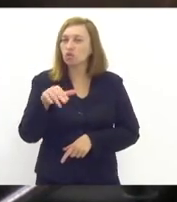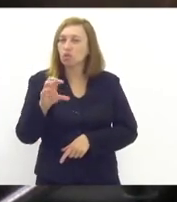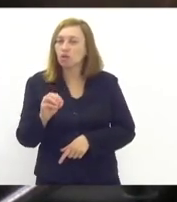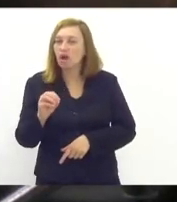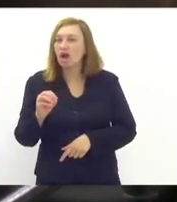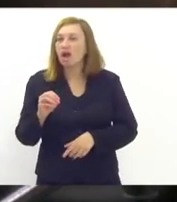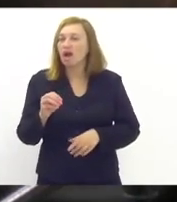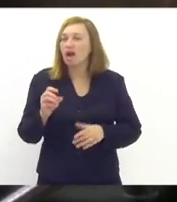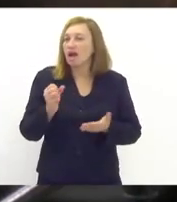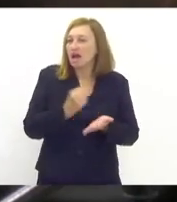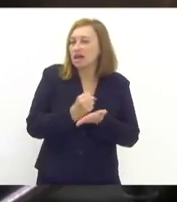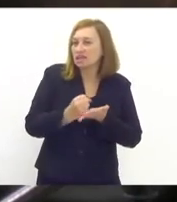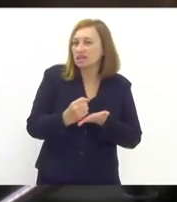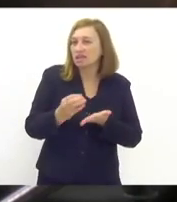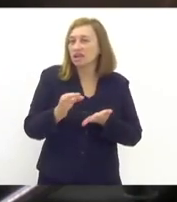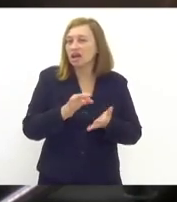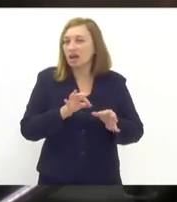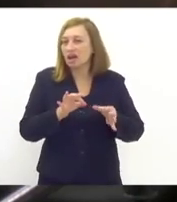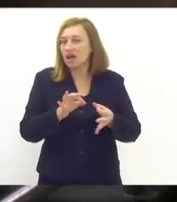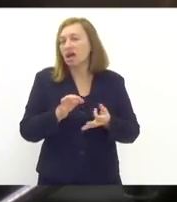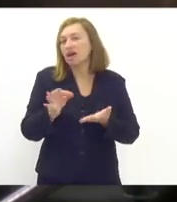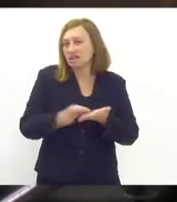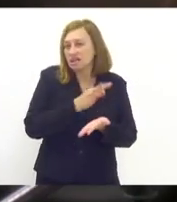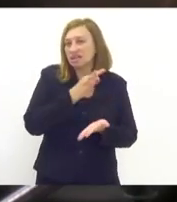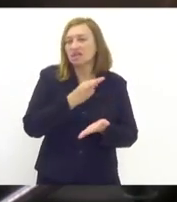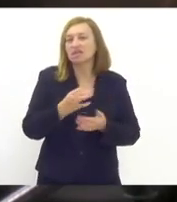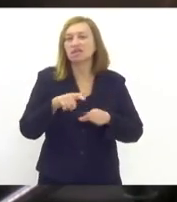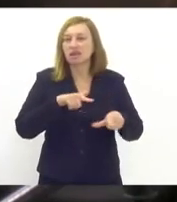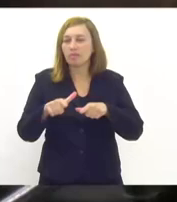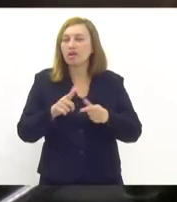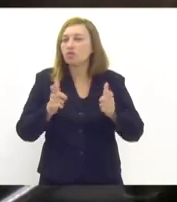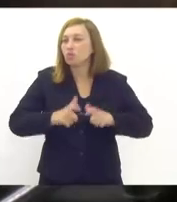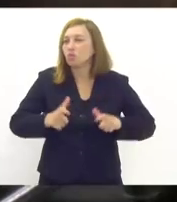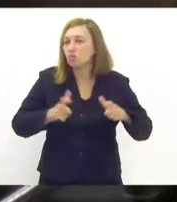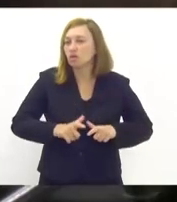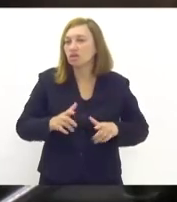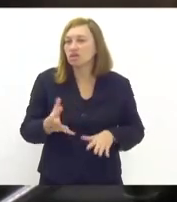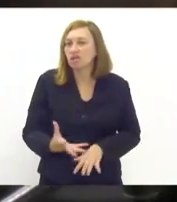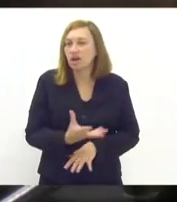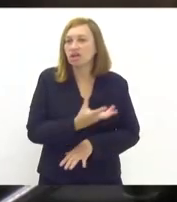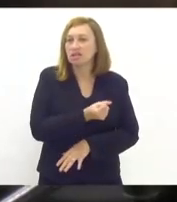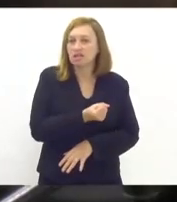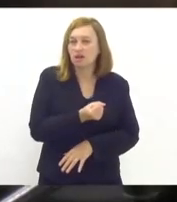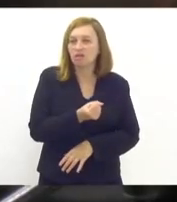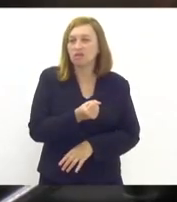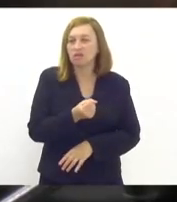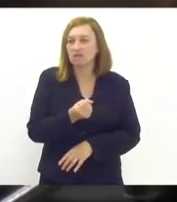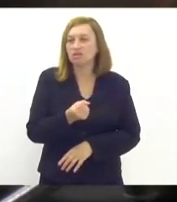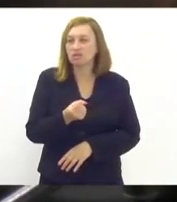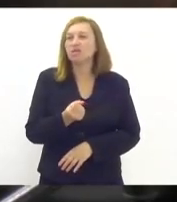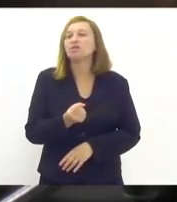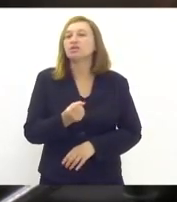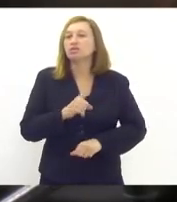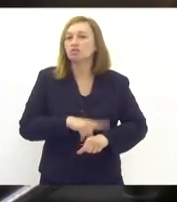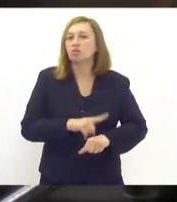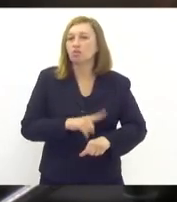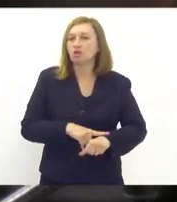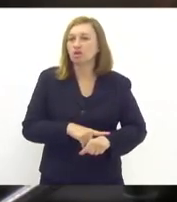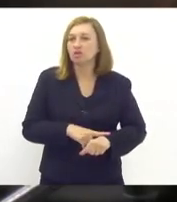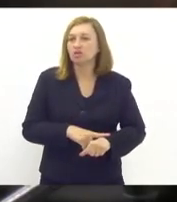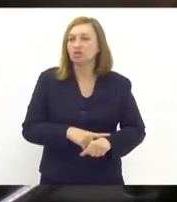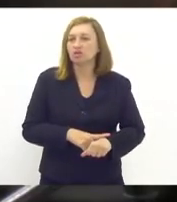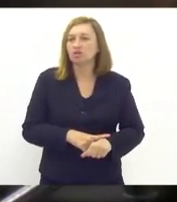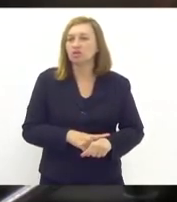assinada, de você trabalhar num lugar, te dá um salvo-conduto mínimo na hora de você sofrer